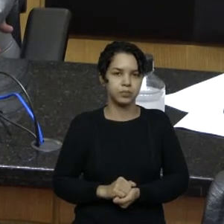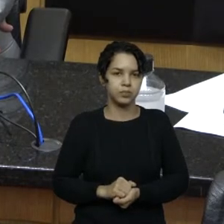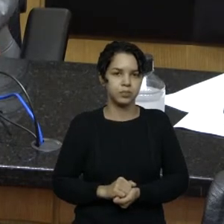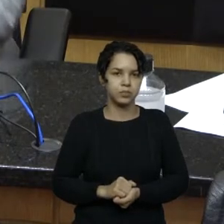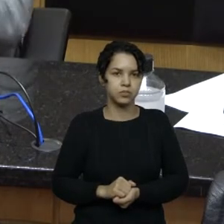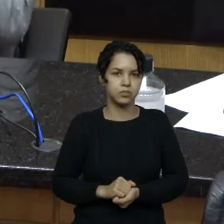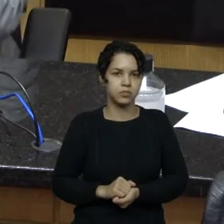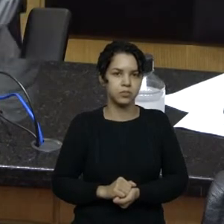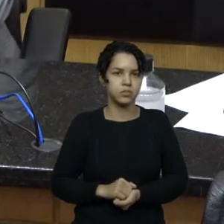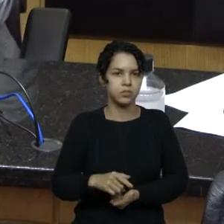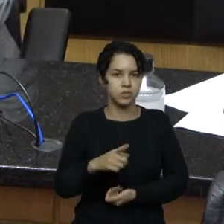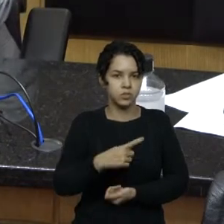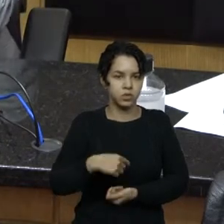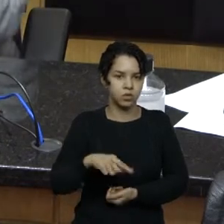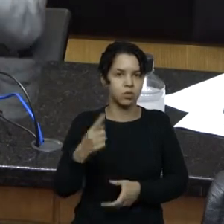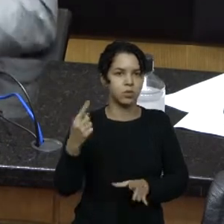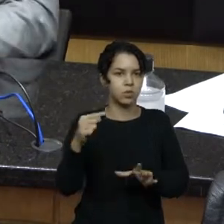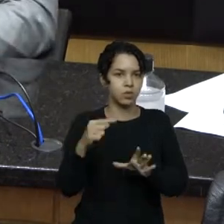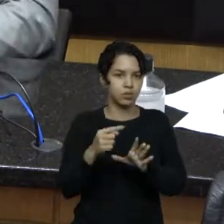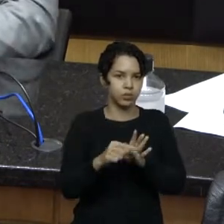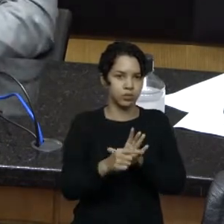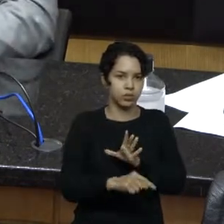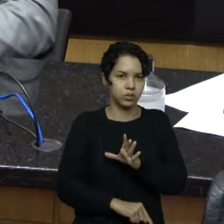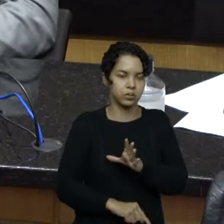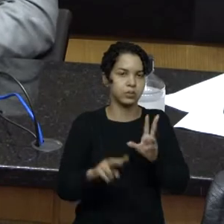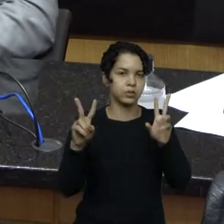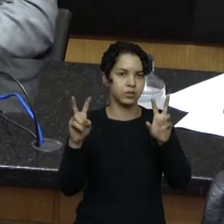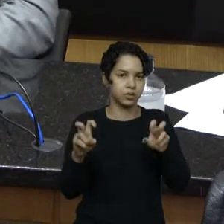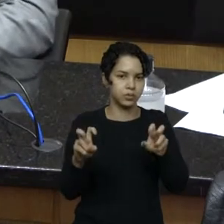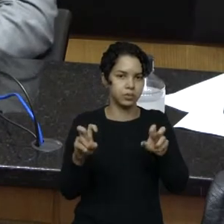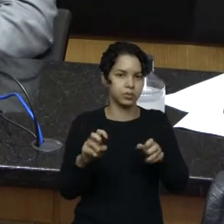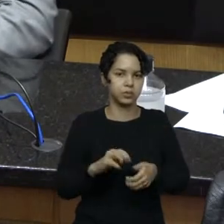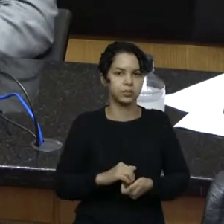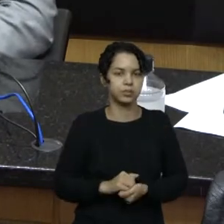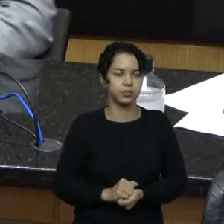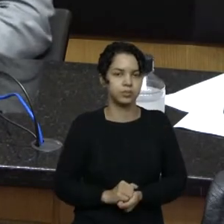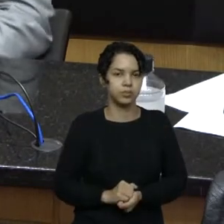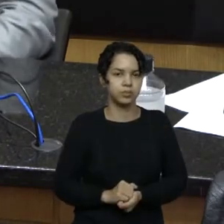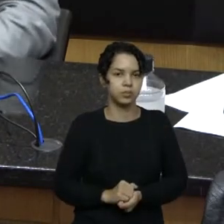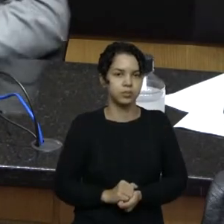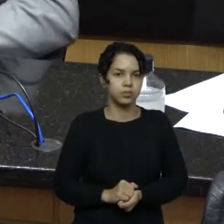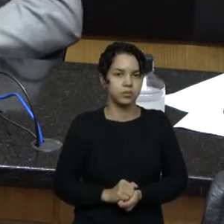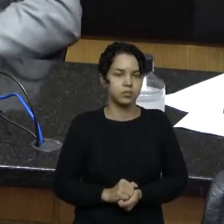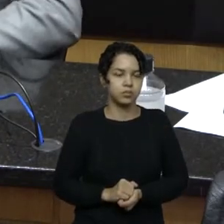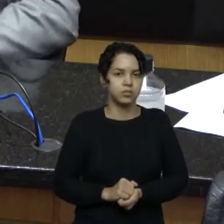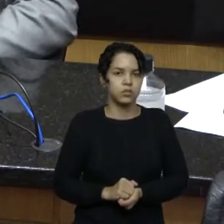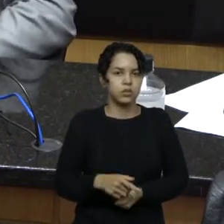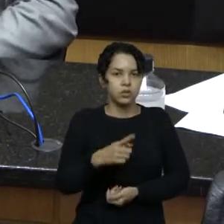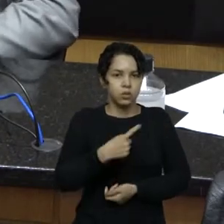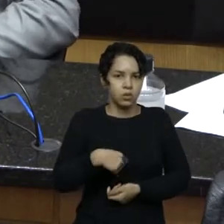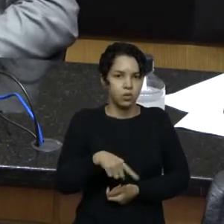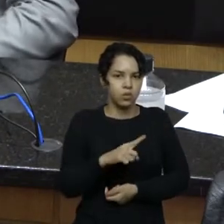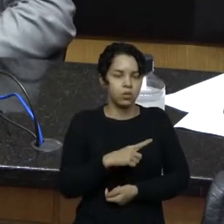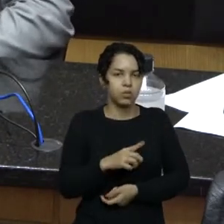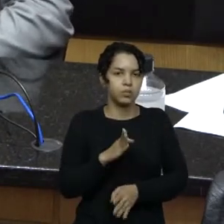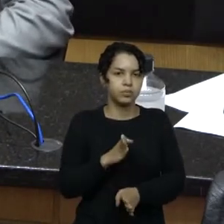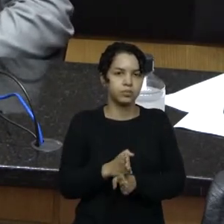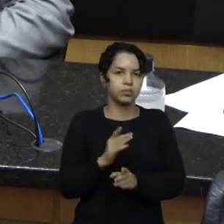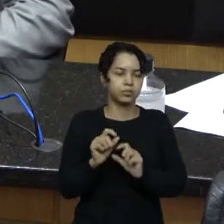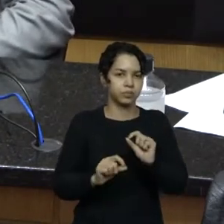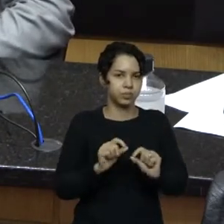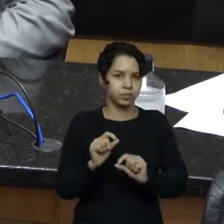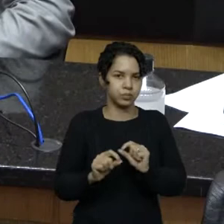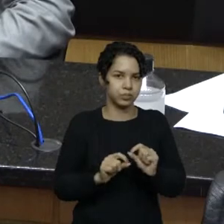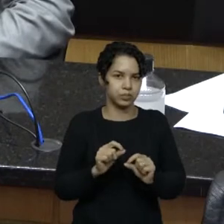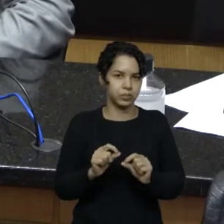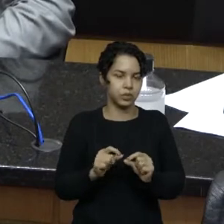e resolvemos aprofundar a questão EA sua fizemos e constatamos que a